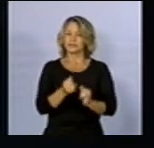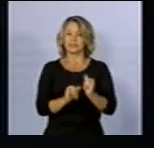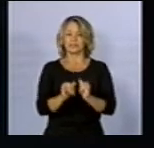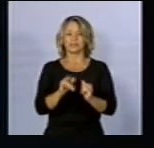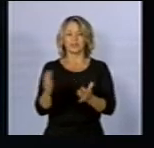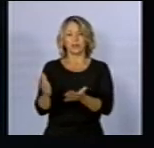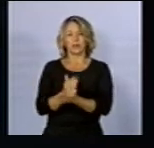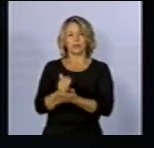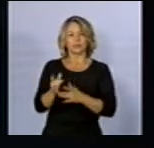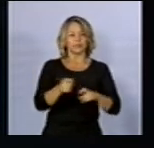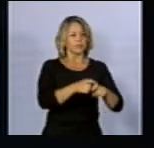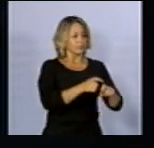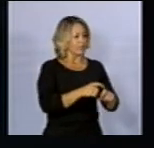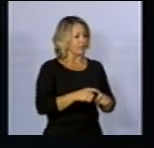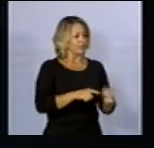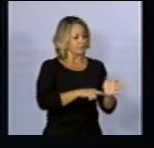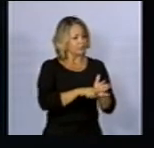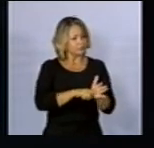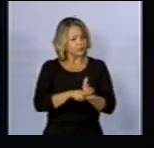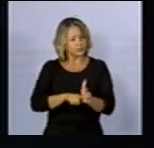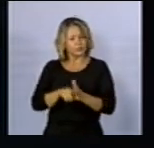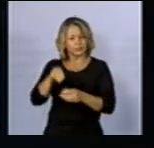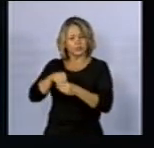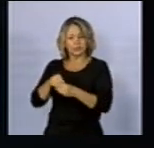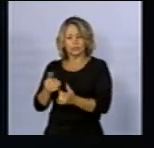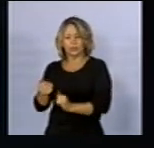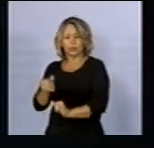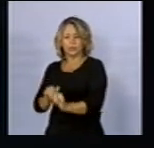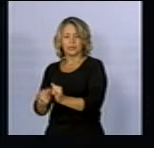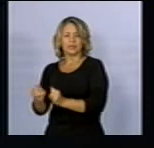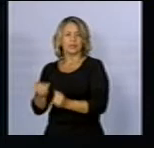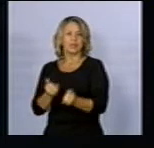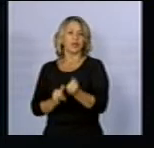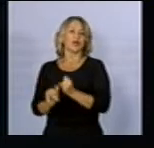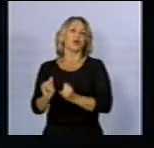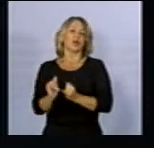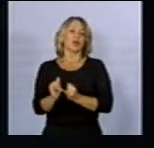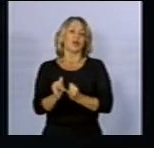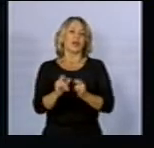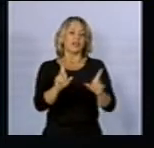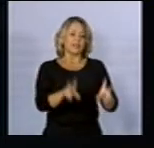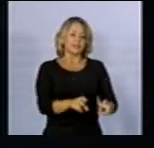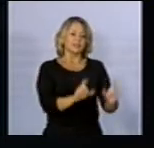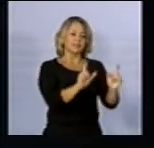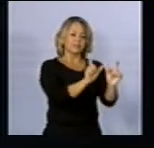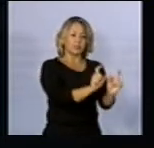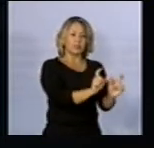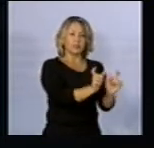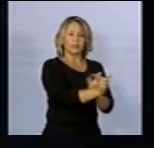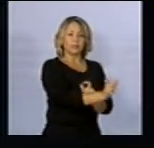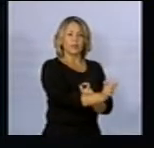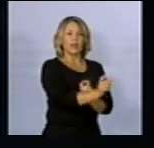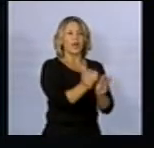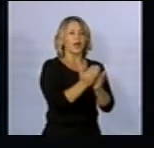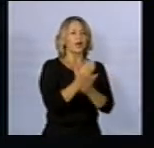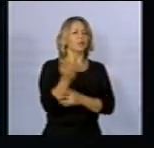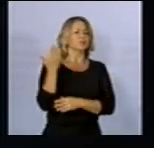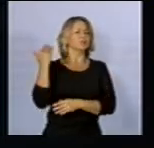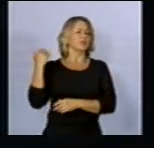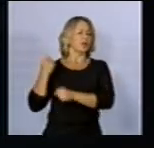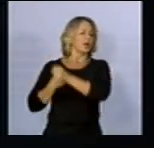médicos, né, em patologia, em laboratórios. O formaldeído, alguns anos atrás, ele